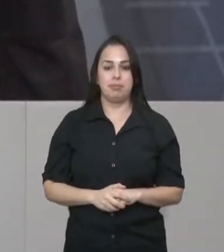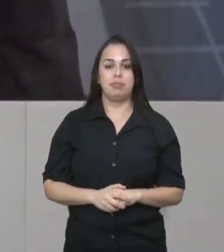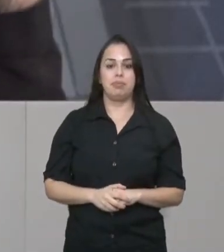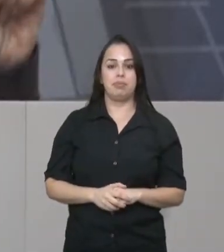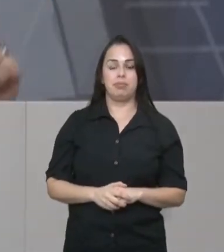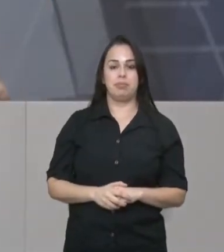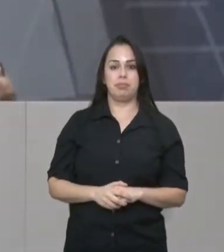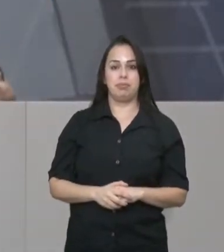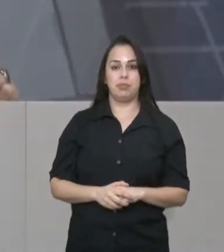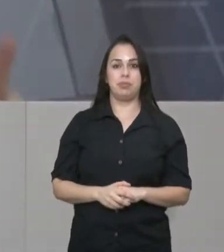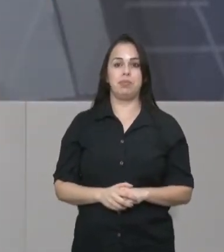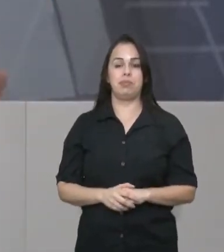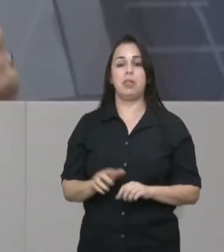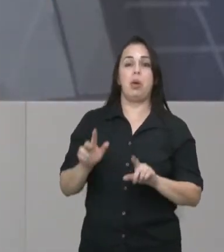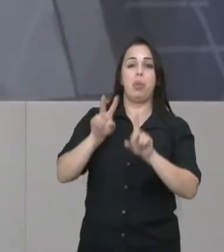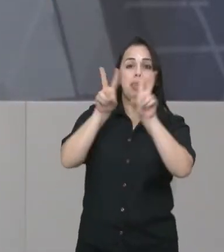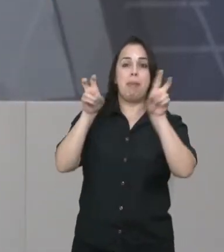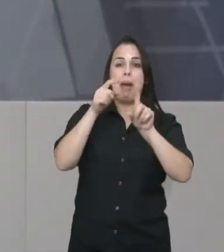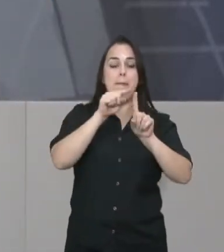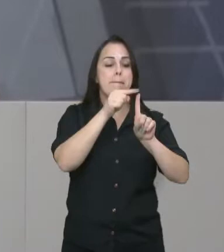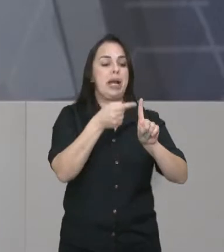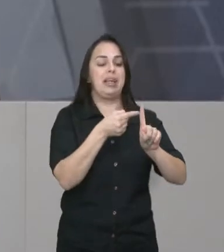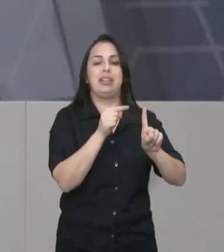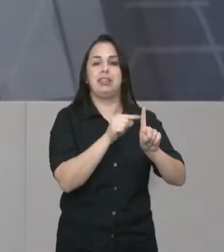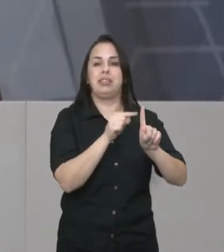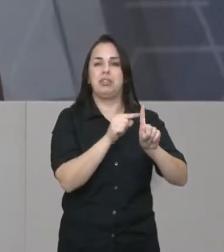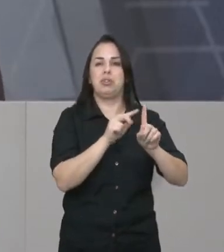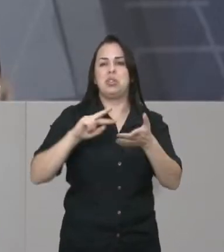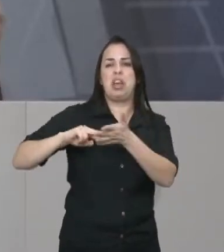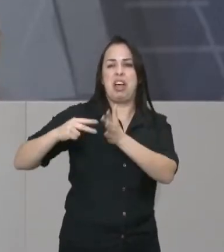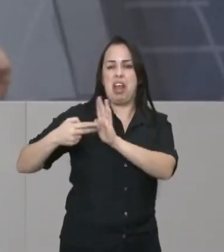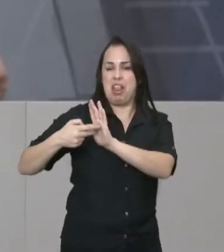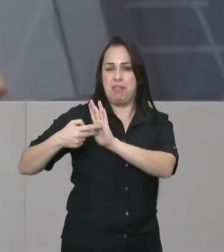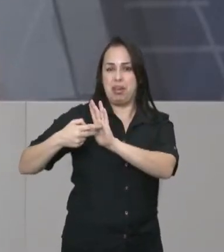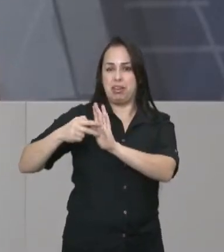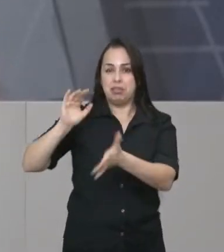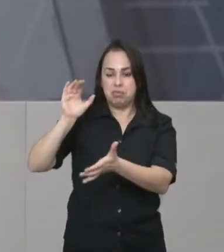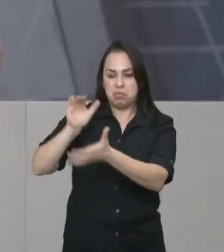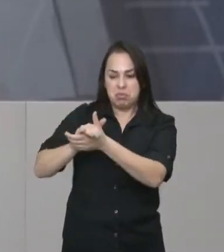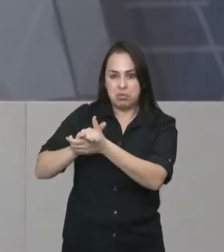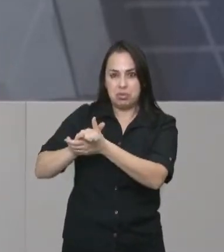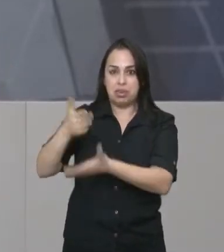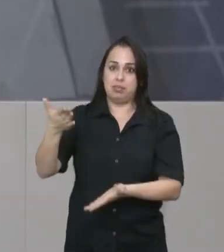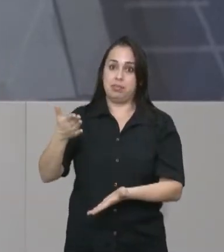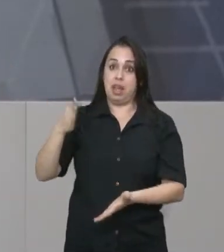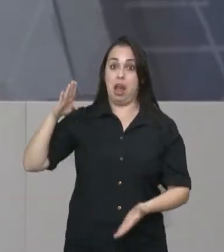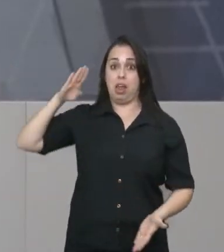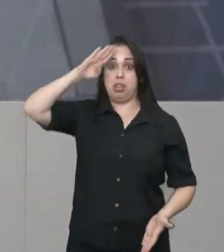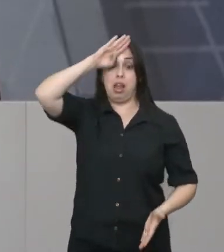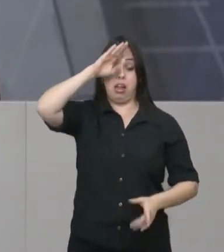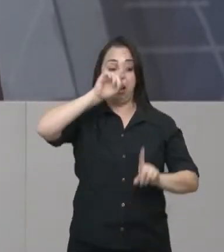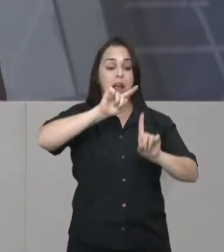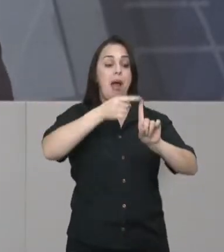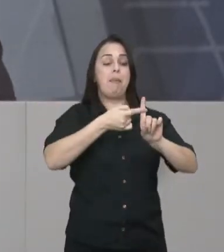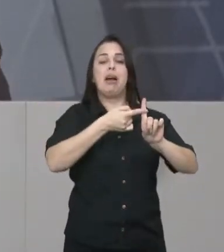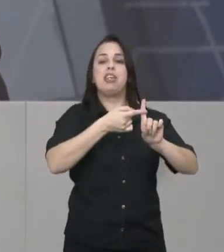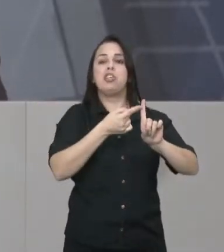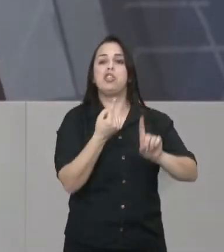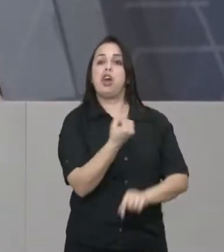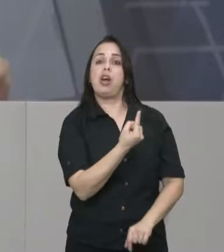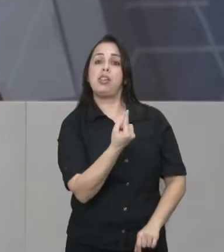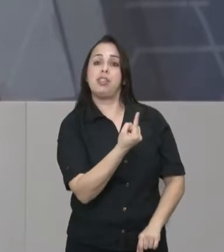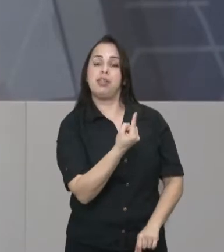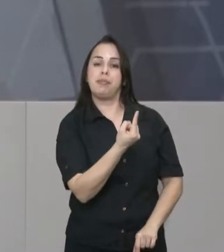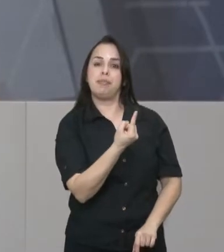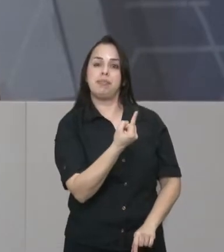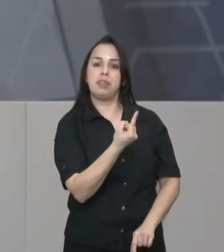aqui, maternidade não é Estado Civil. Bolsonaro chama as mães solo de